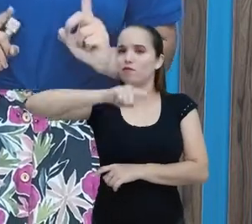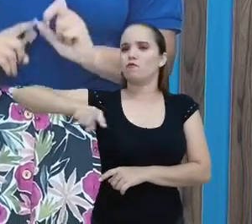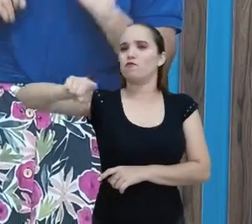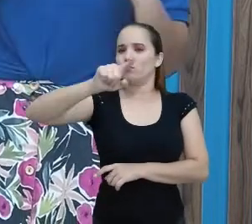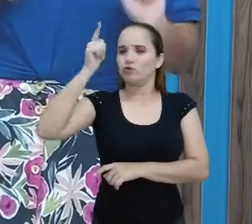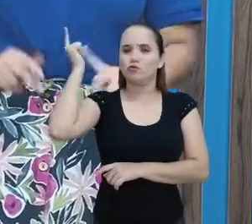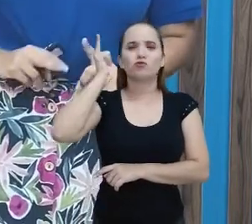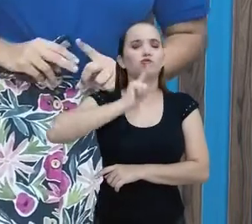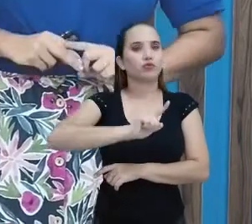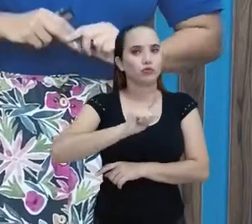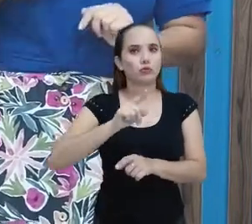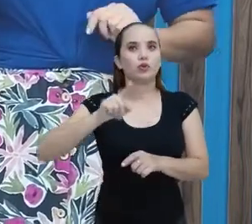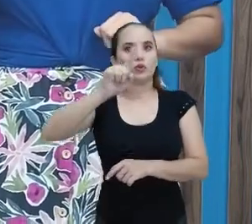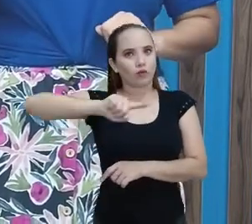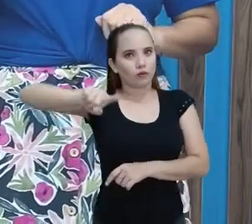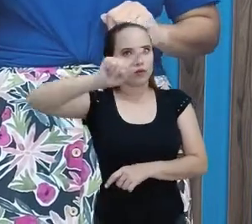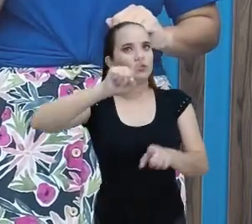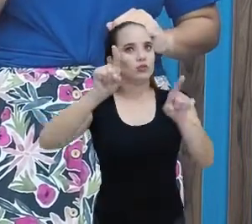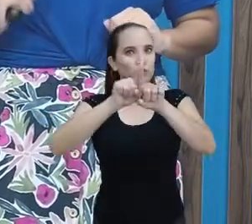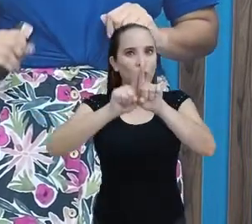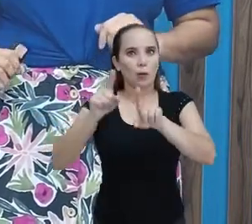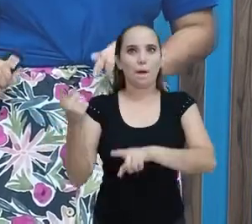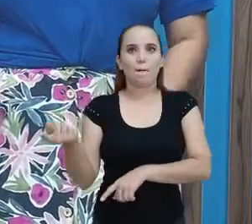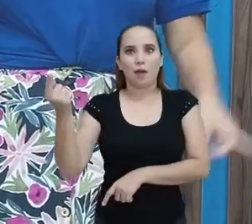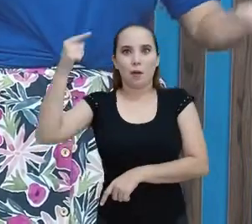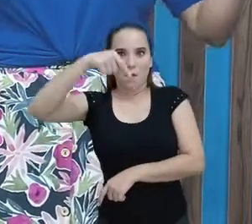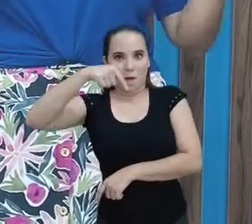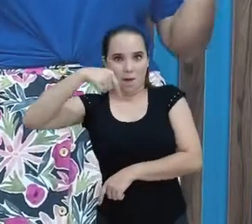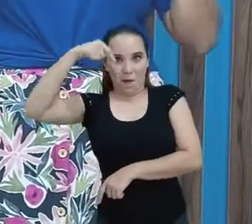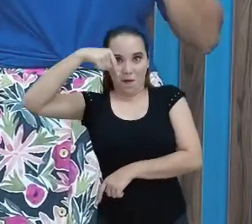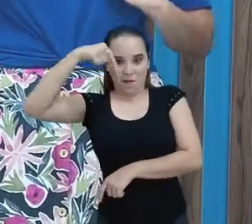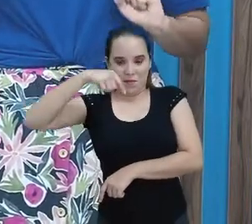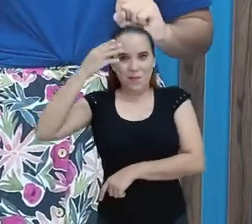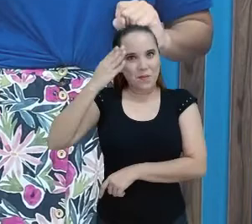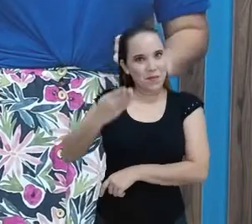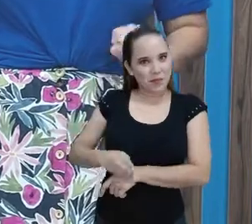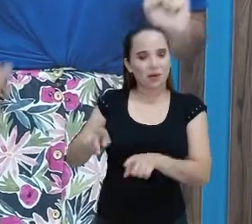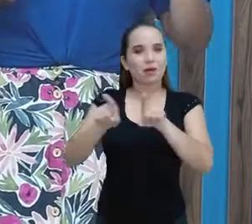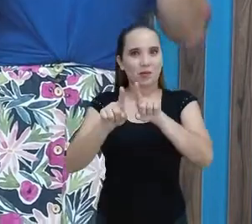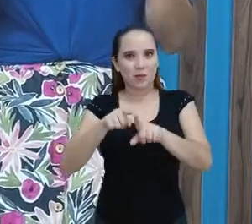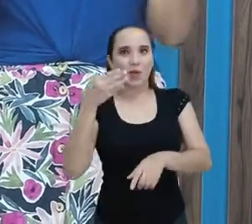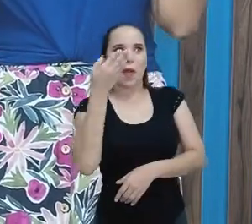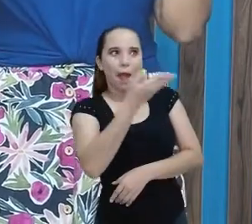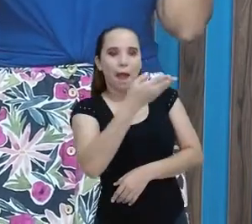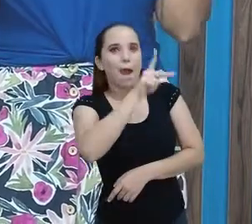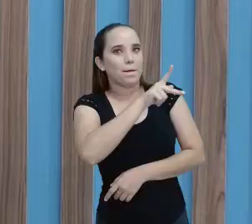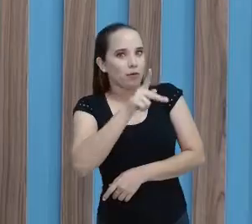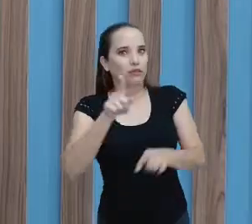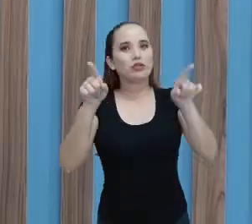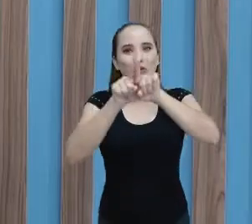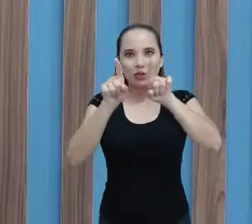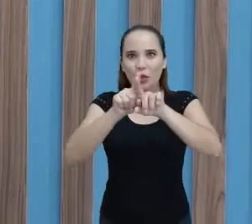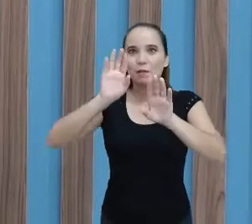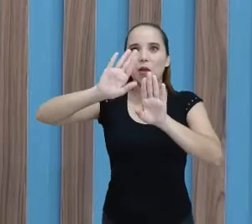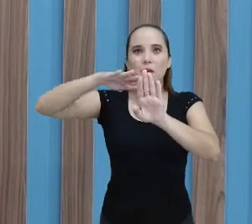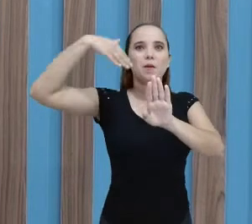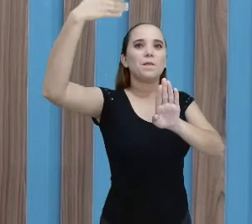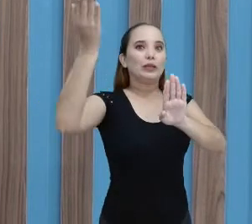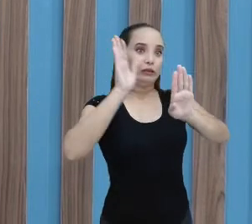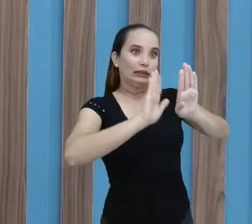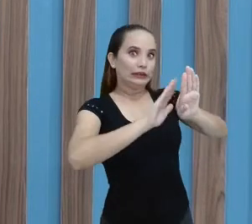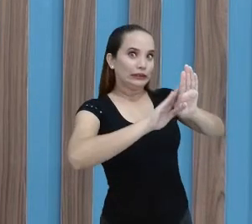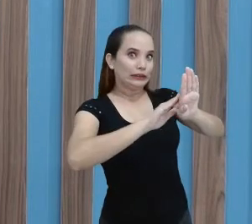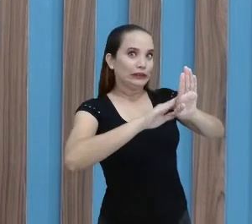certeza, não só vocês, como Brielle aqui do lado também, como a professora Adriana, como o pessoal da produção que está ouvindo a